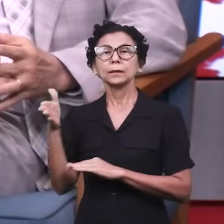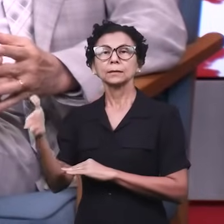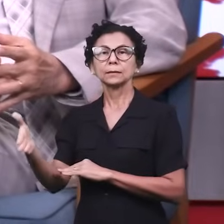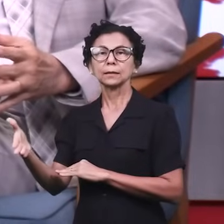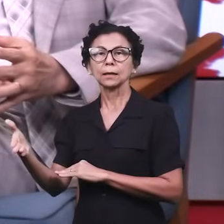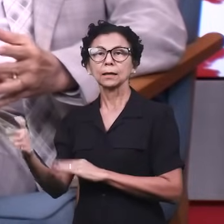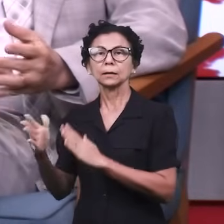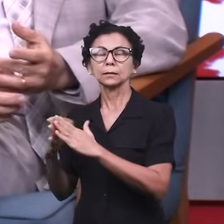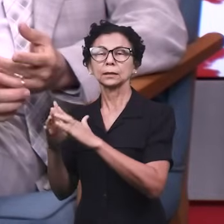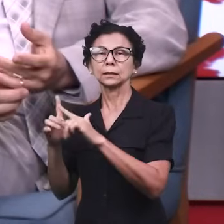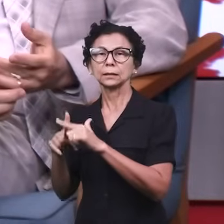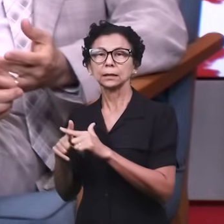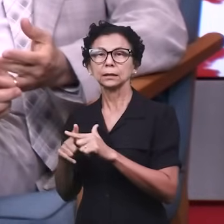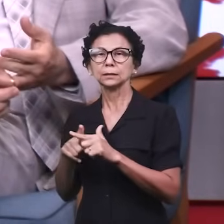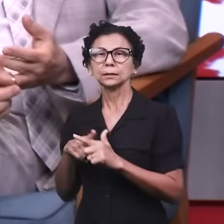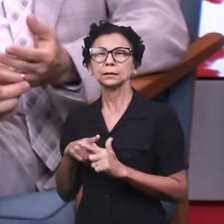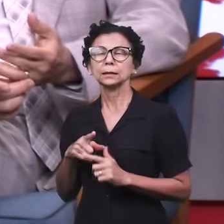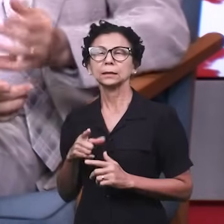suicídio.